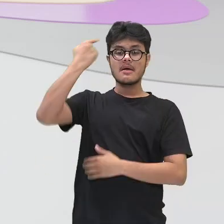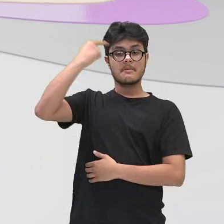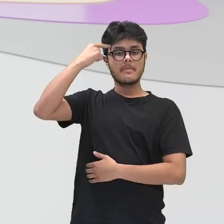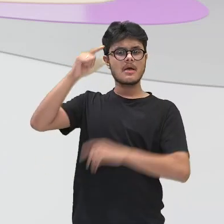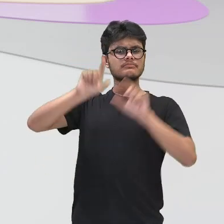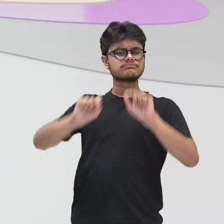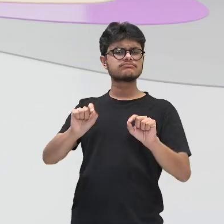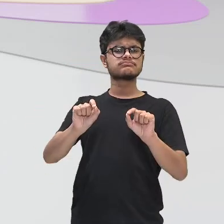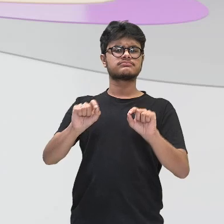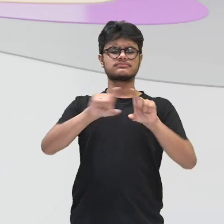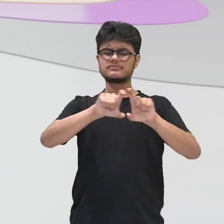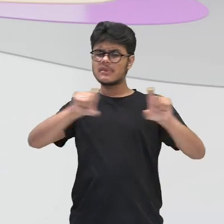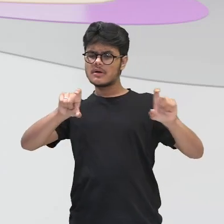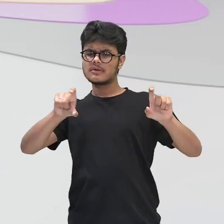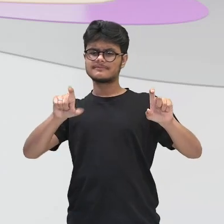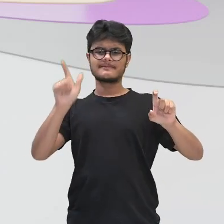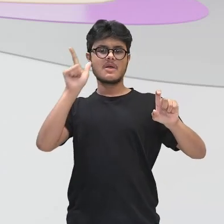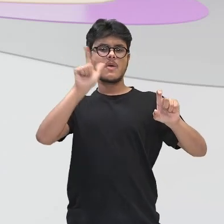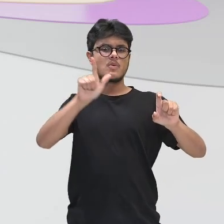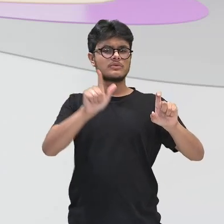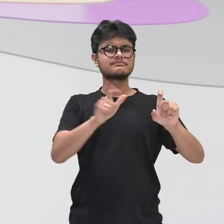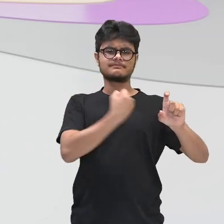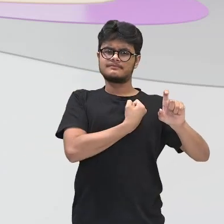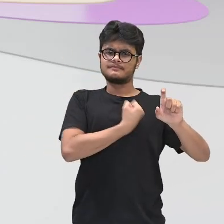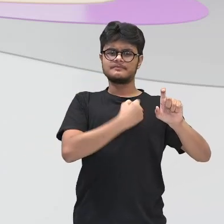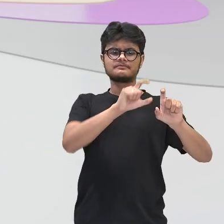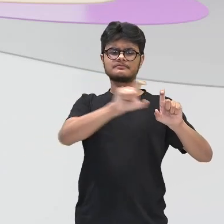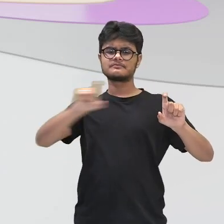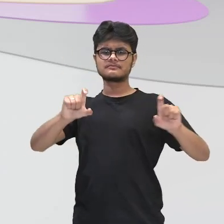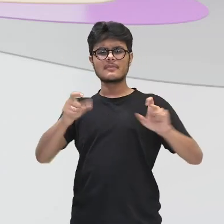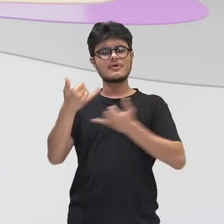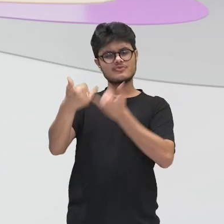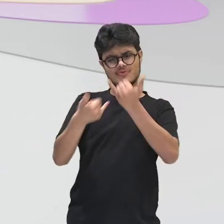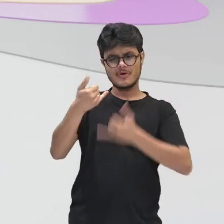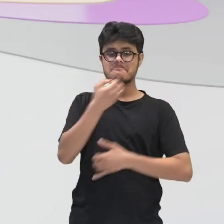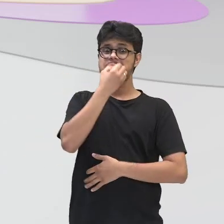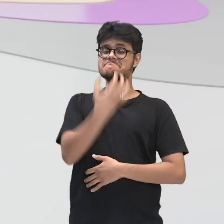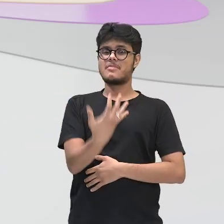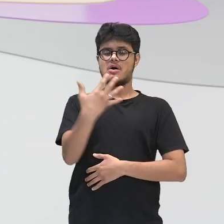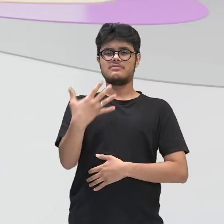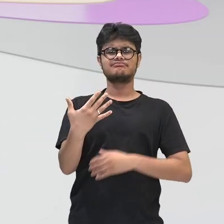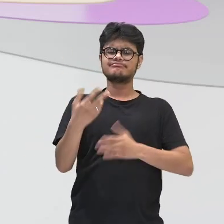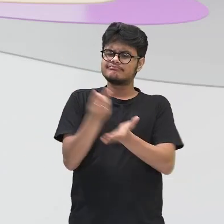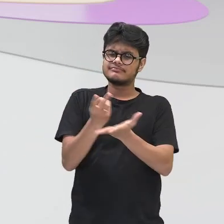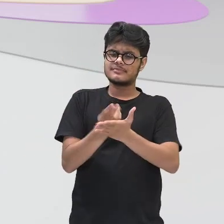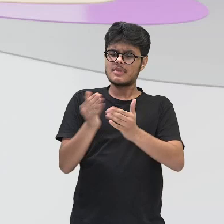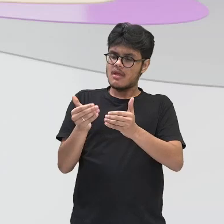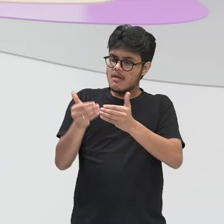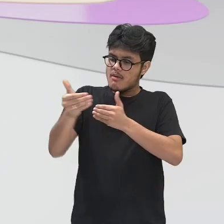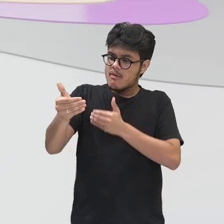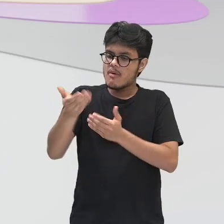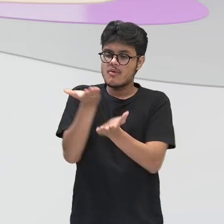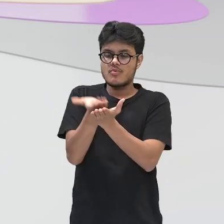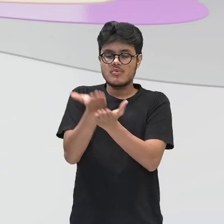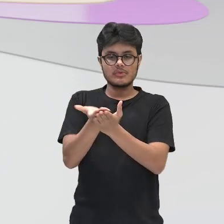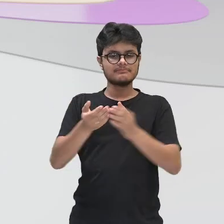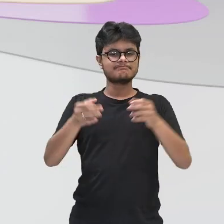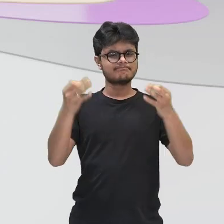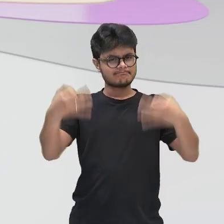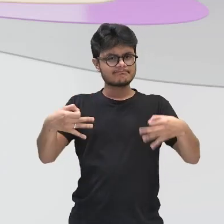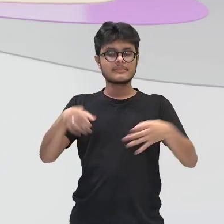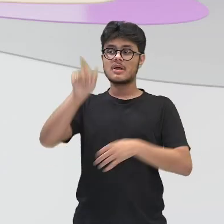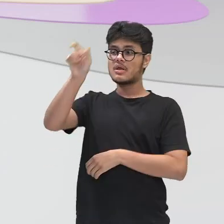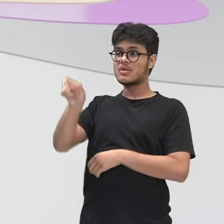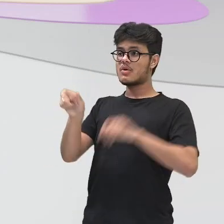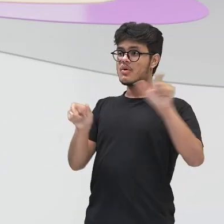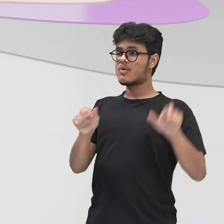que a gente conseguisse obter aí resultados favoráveis. Depois de muito estudo e muito tempo, esses matemáticos